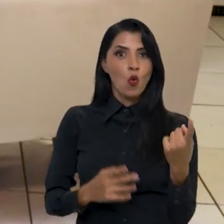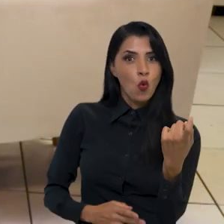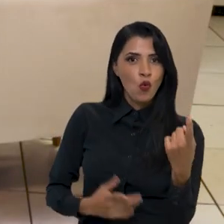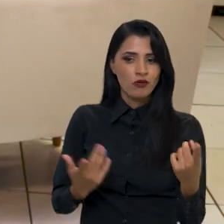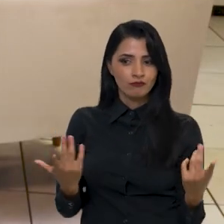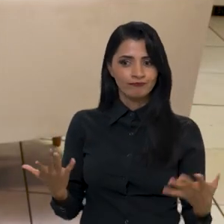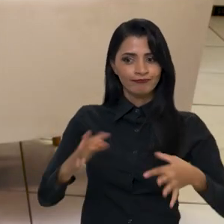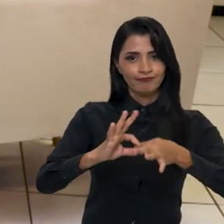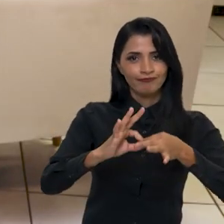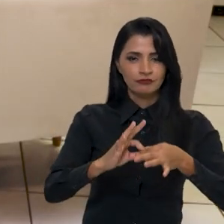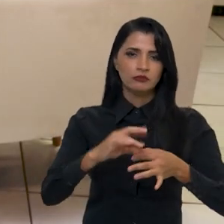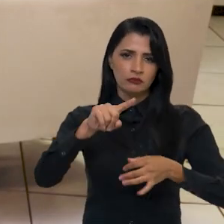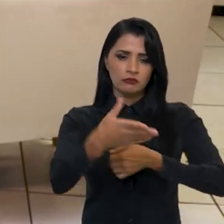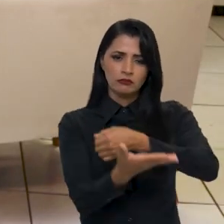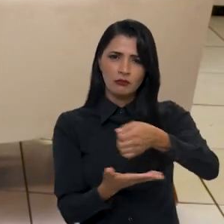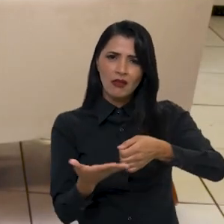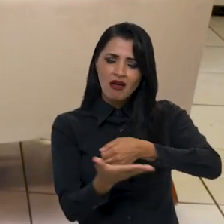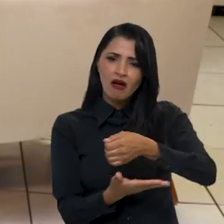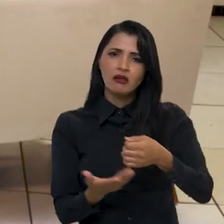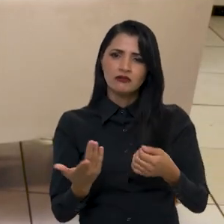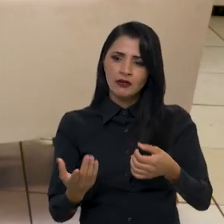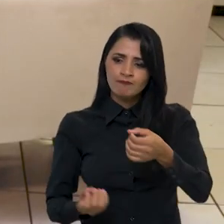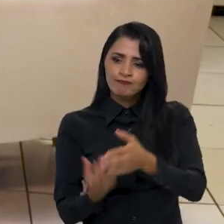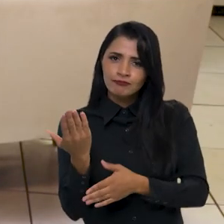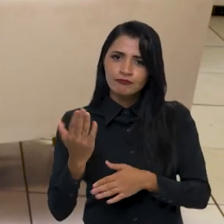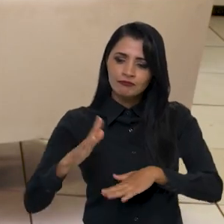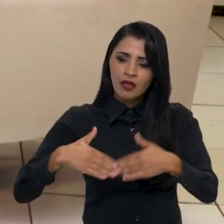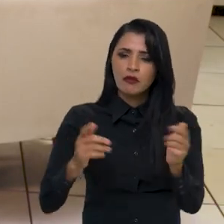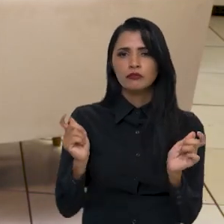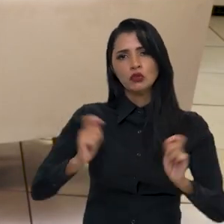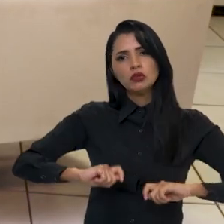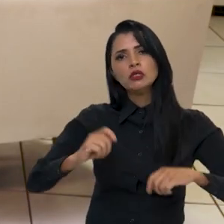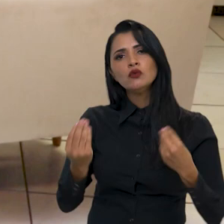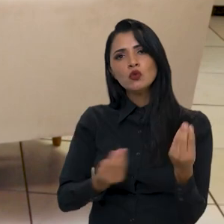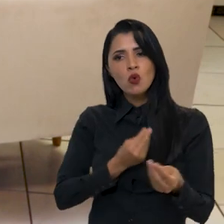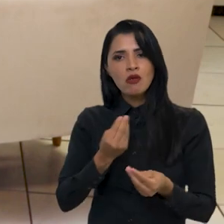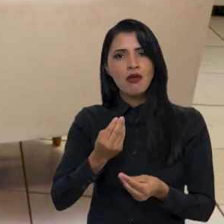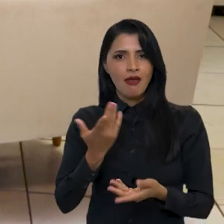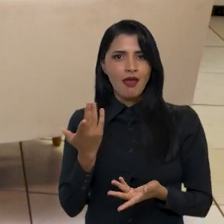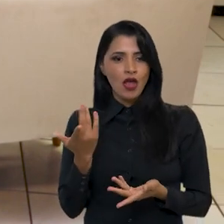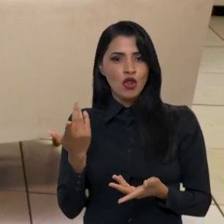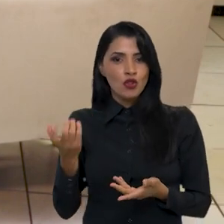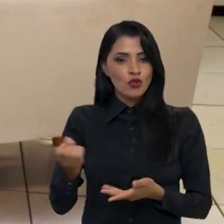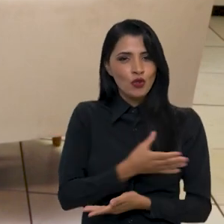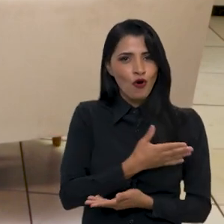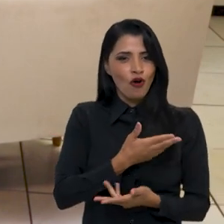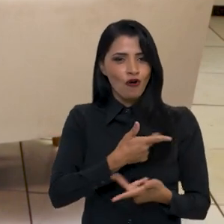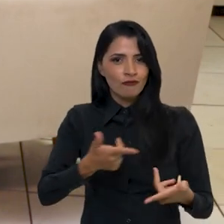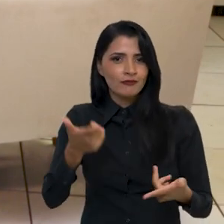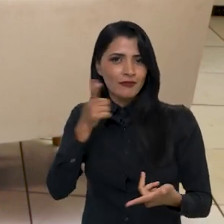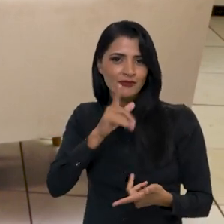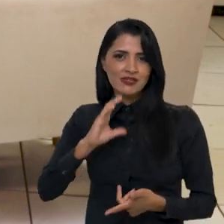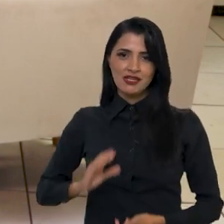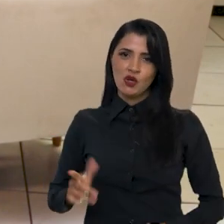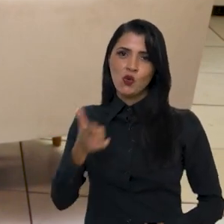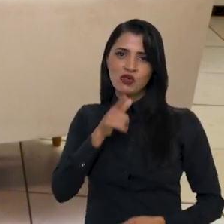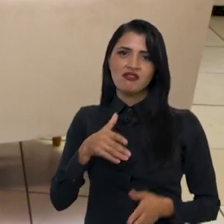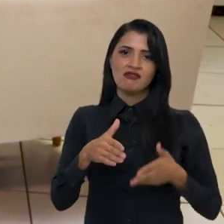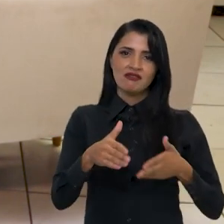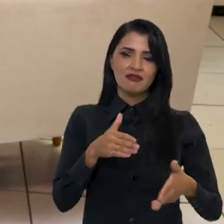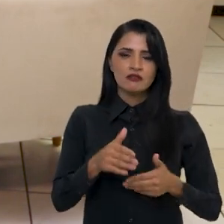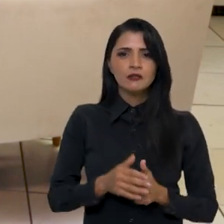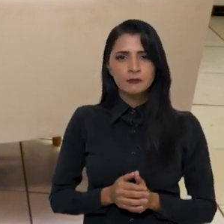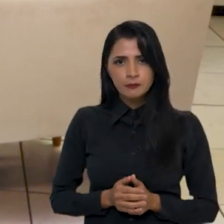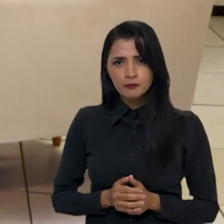que são trabalhos de base, que vão sendo constituídos e vão permitindo que o benefício, ou novos benefícios, cheguem aos